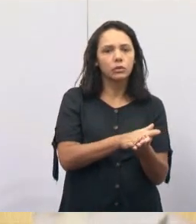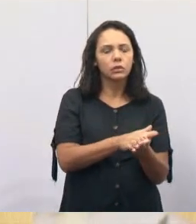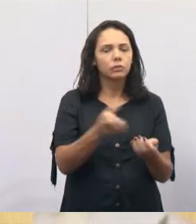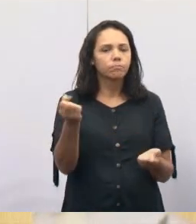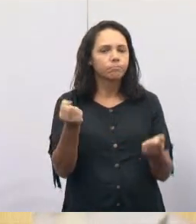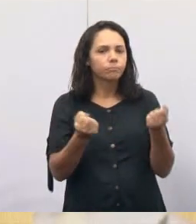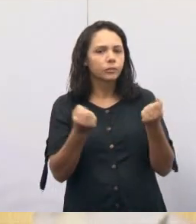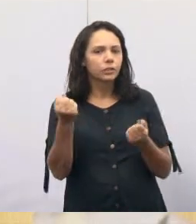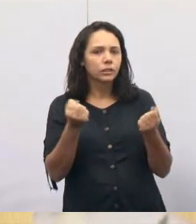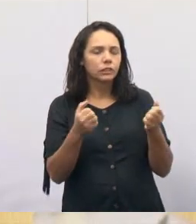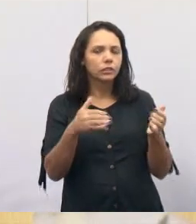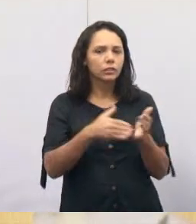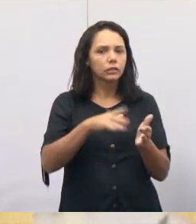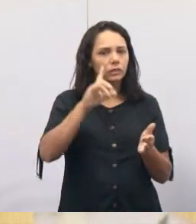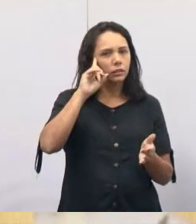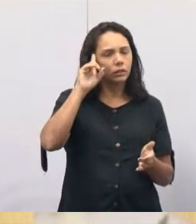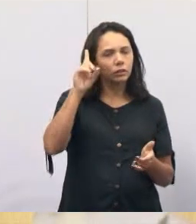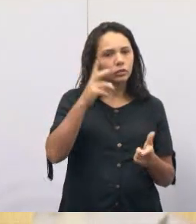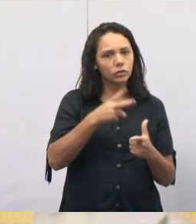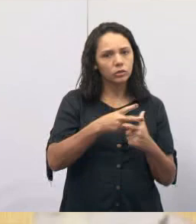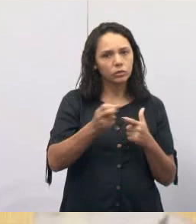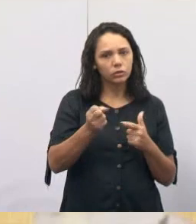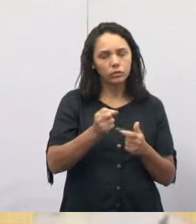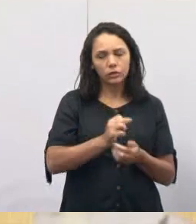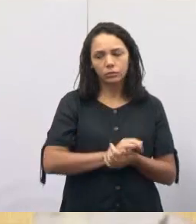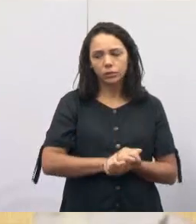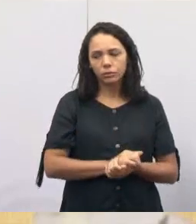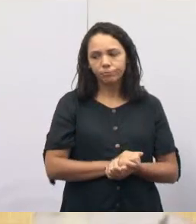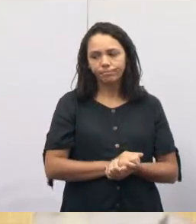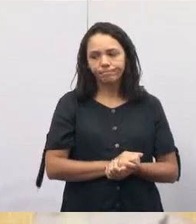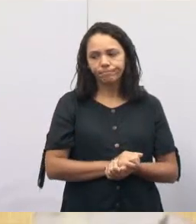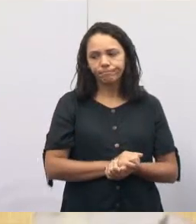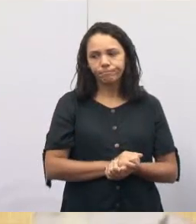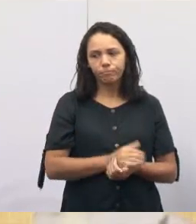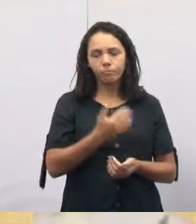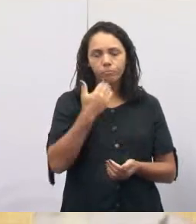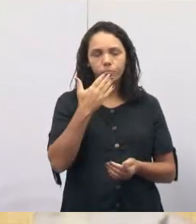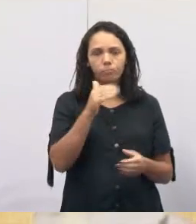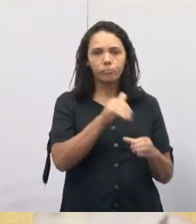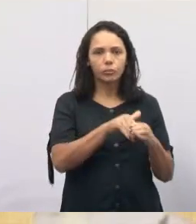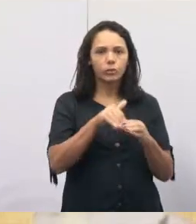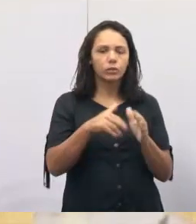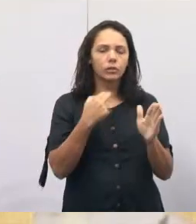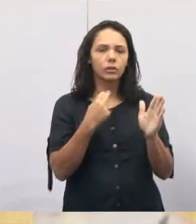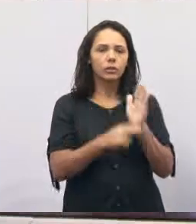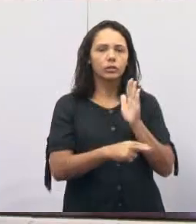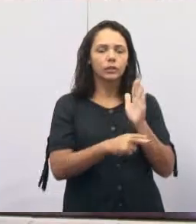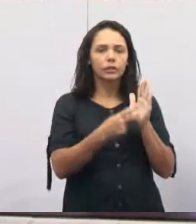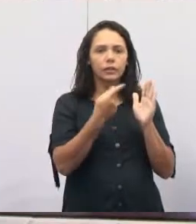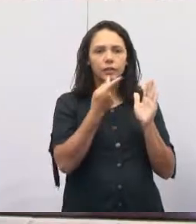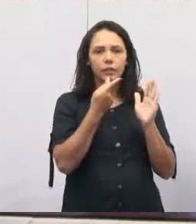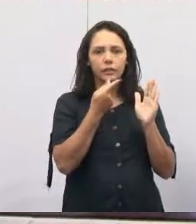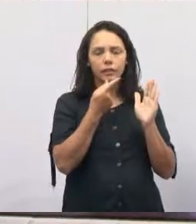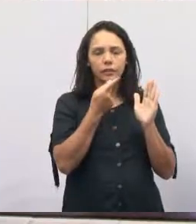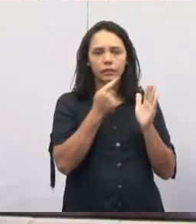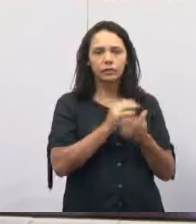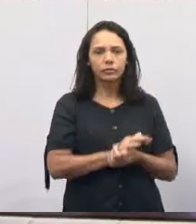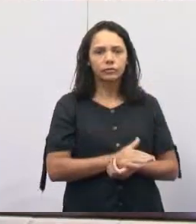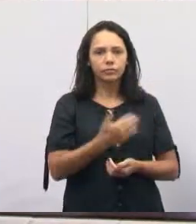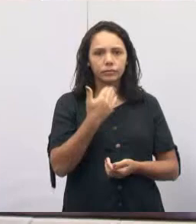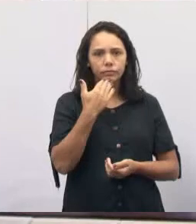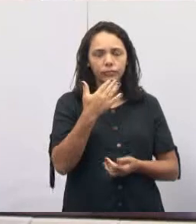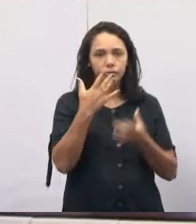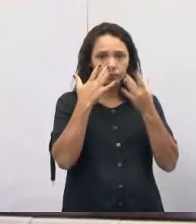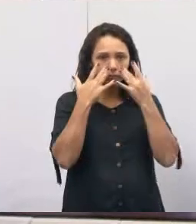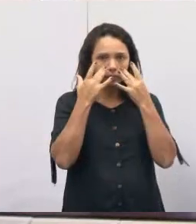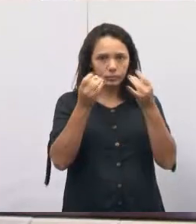e informar o prazo. A autoria, vereador Hernani Barreto, foi pedido votação. Eu peço a atenção e o voto favorável de todos os